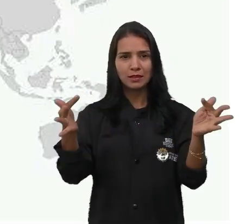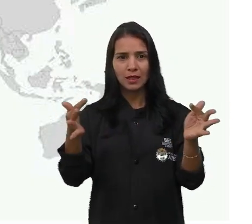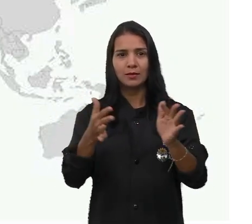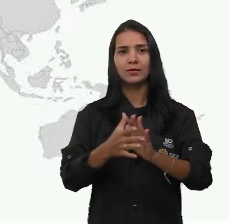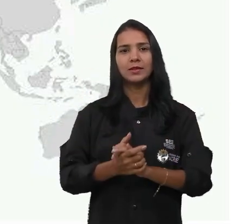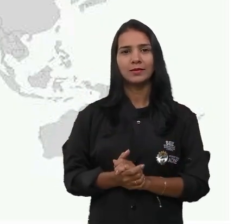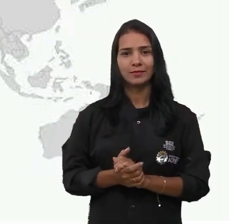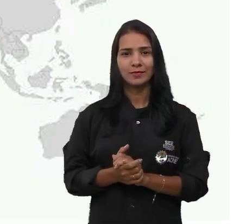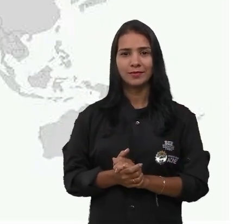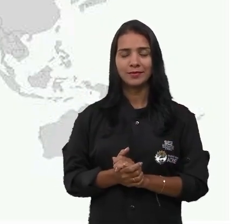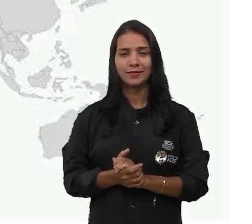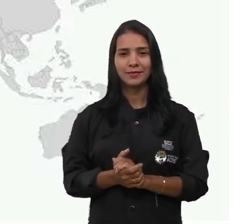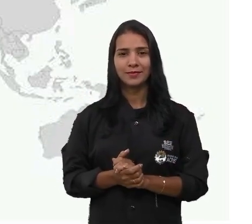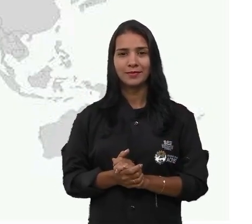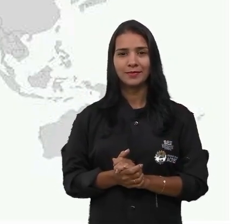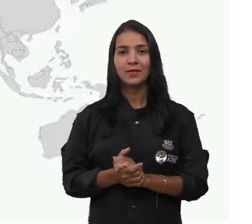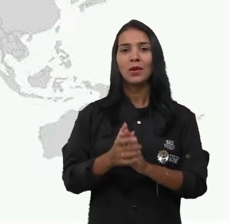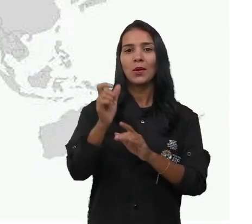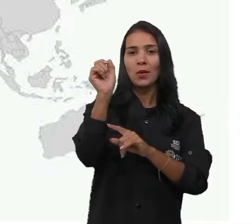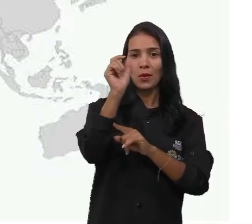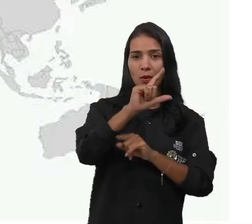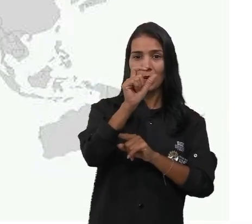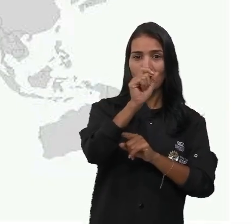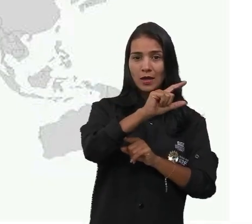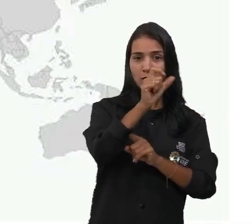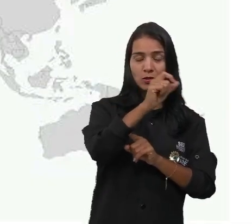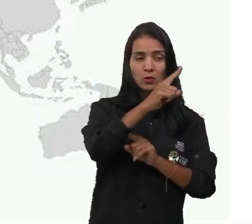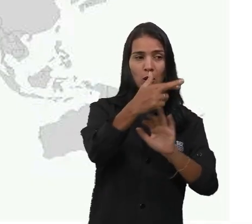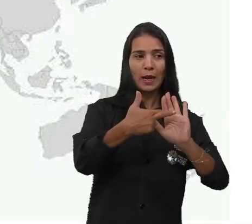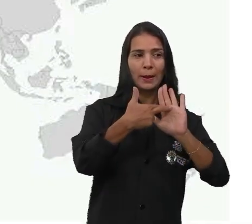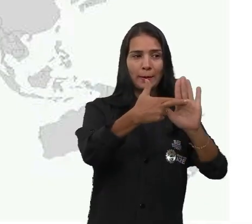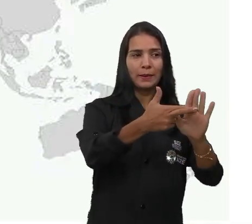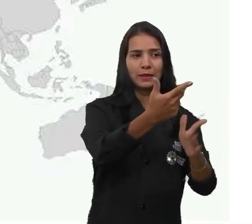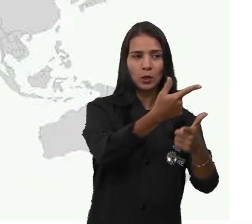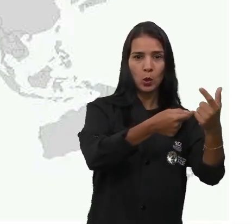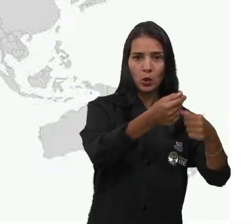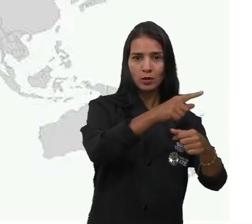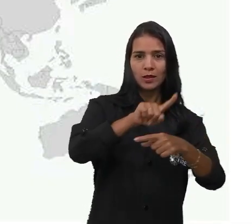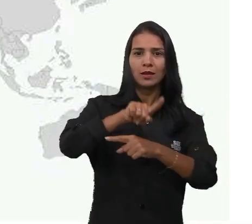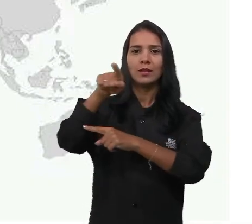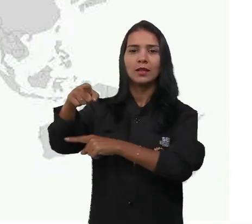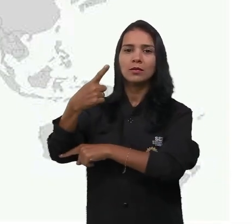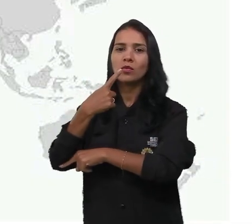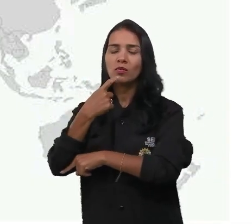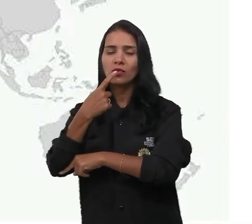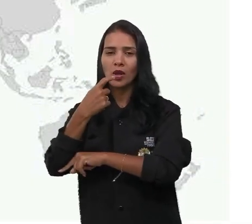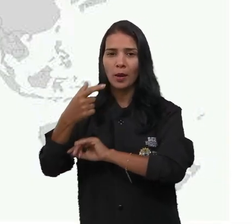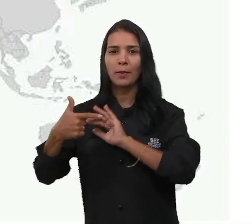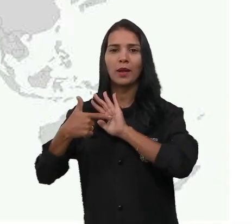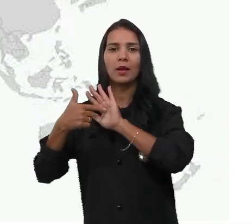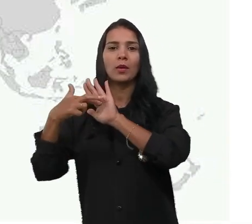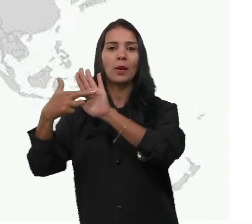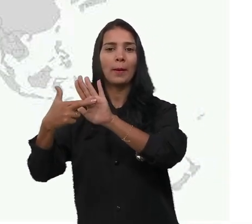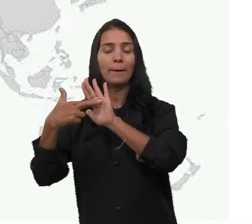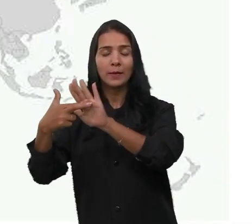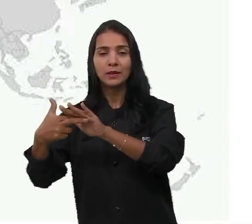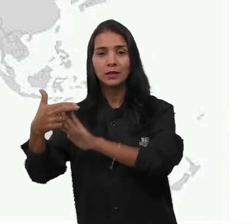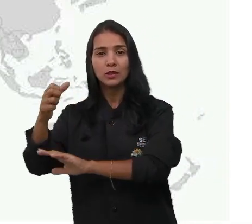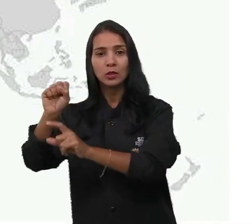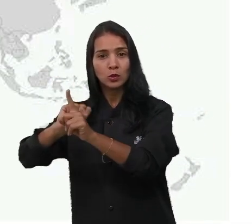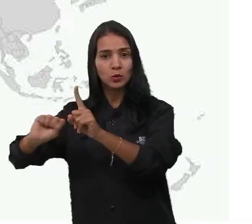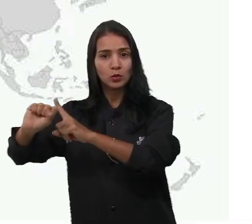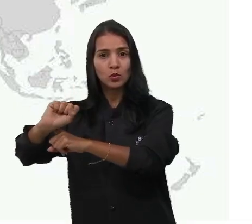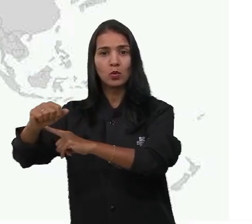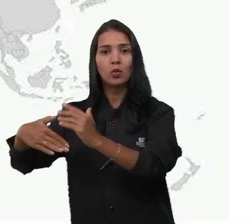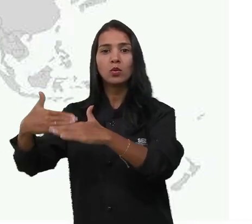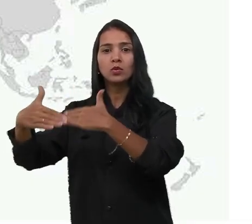vem representando o capitalismo e a cor vermelha representando o socialismo. Então, de um lado, nós temos os